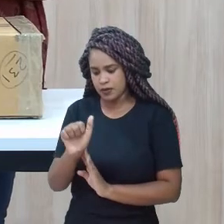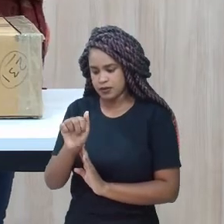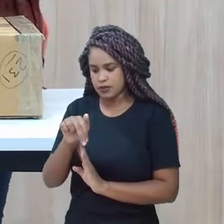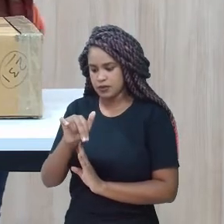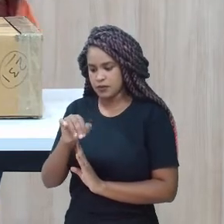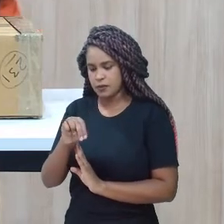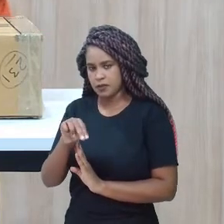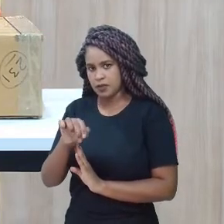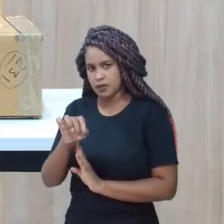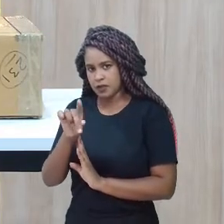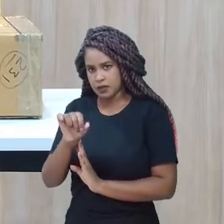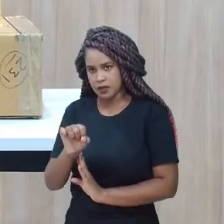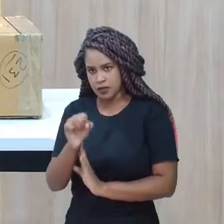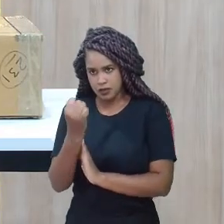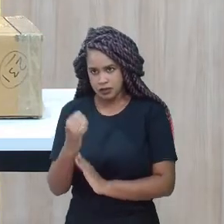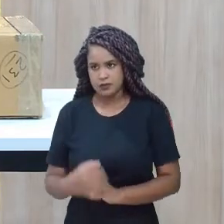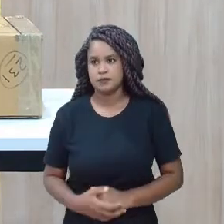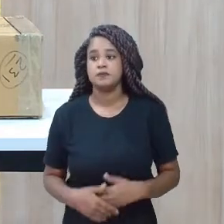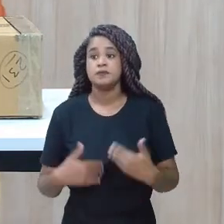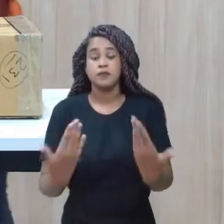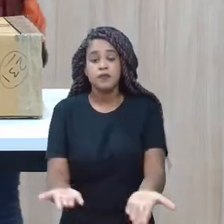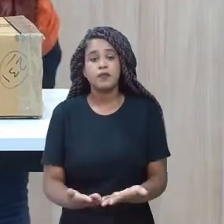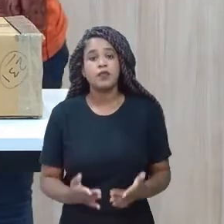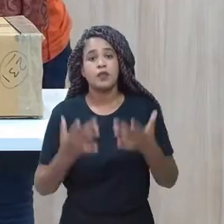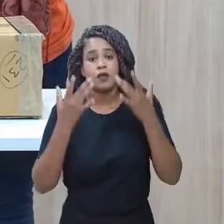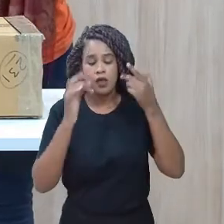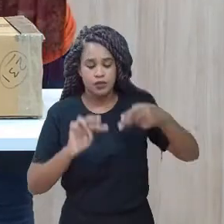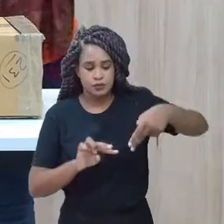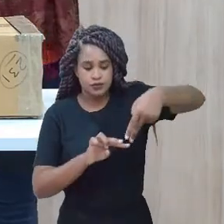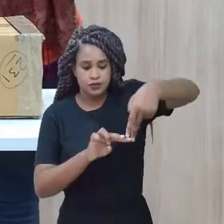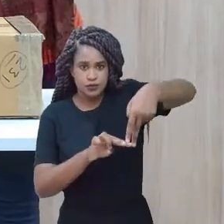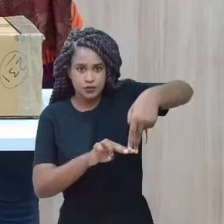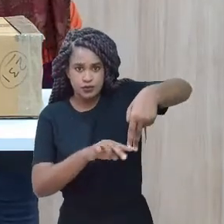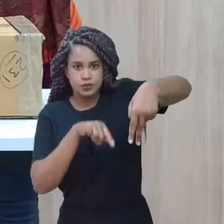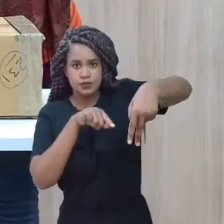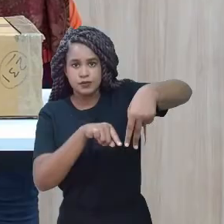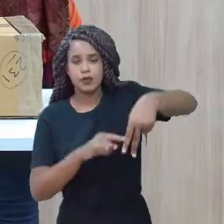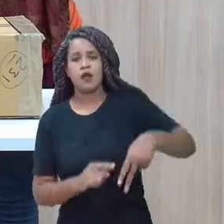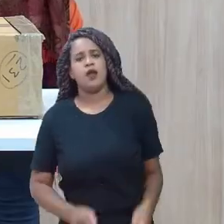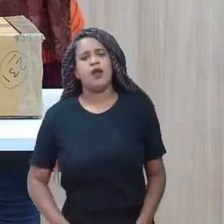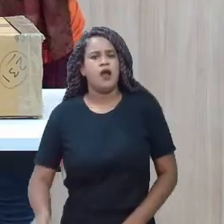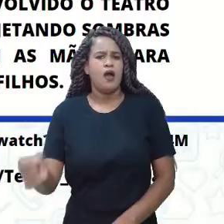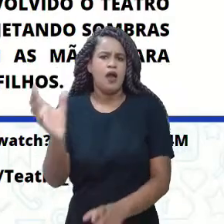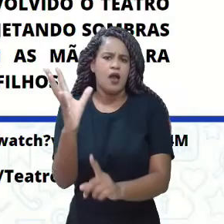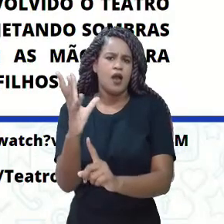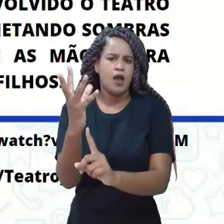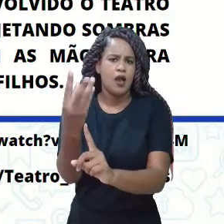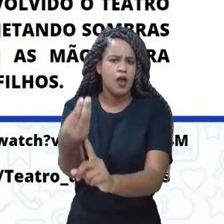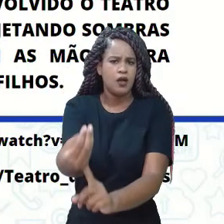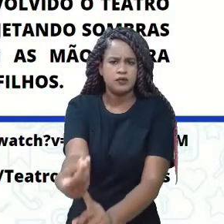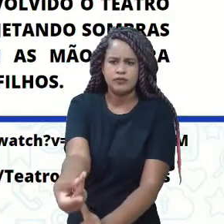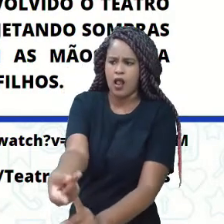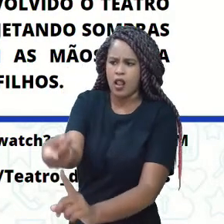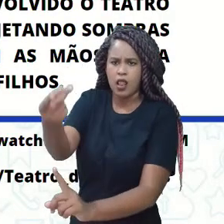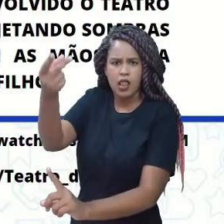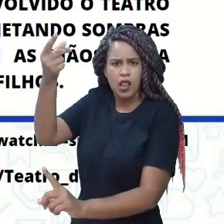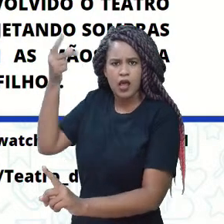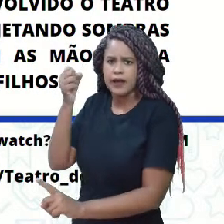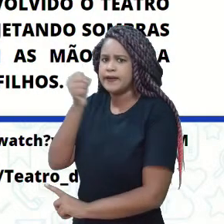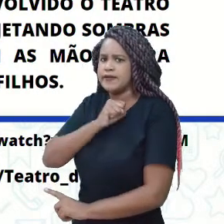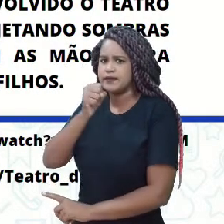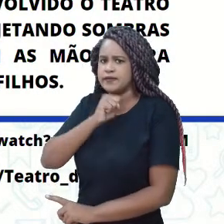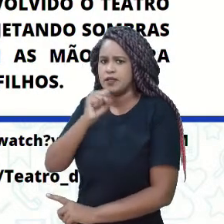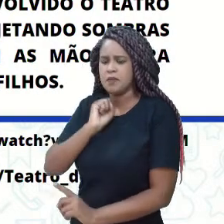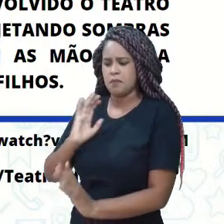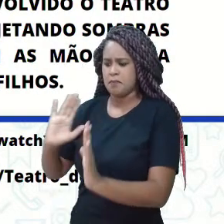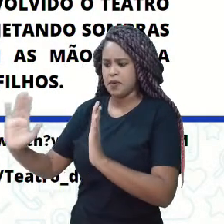animadas. Bom, o teatro de sombras, né, é uma arte muito antiga. A origem, a gente sabe, veio do